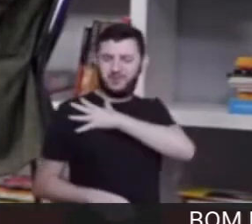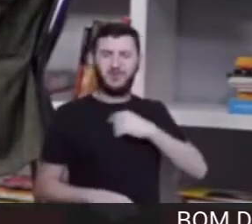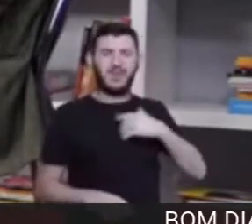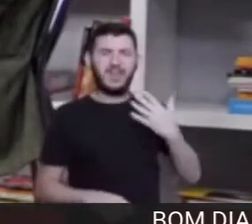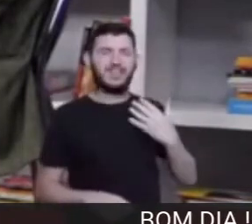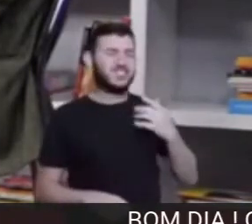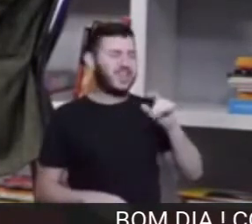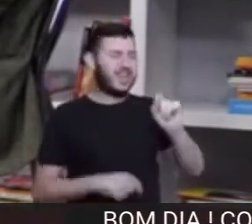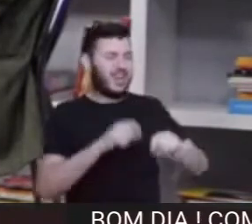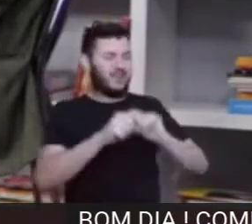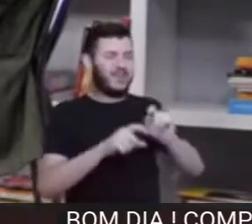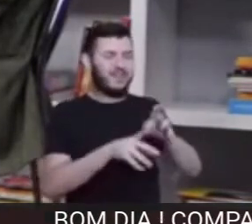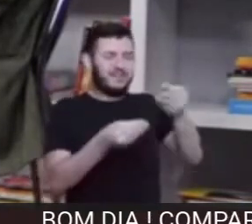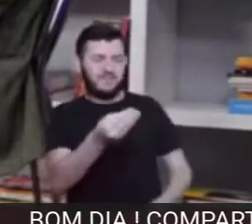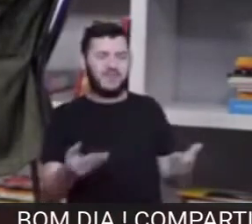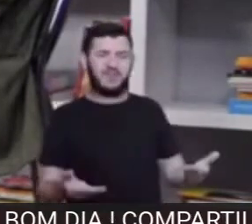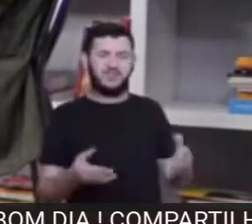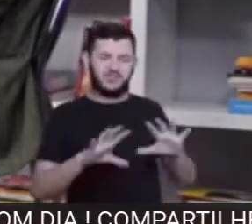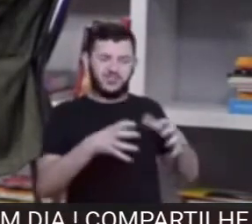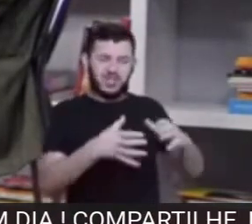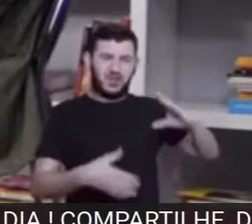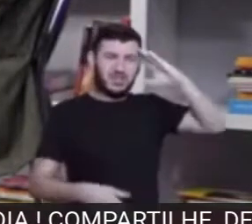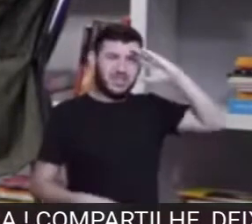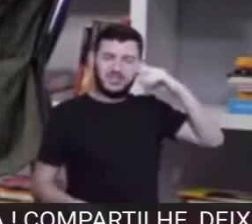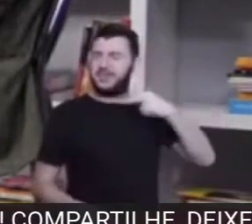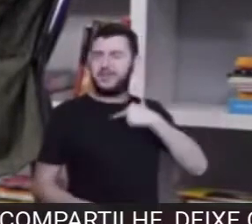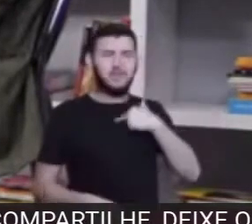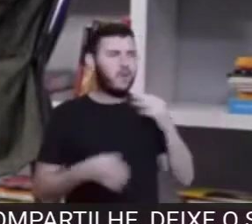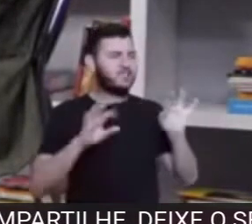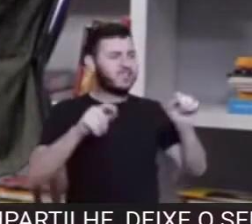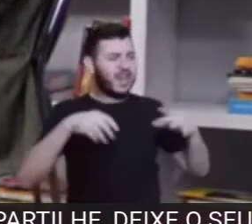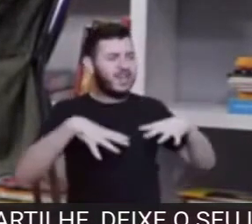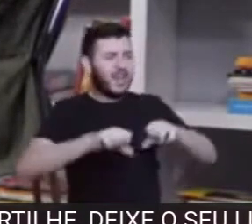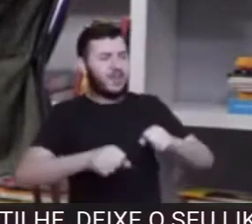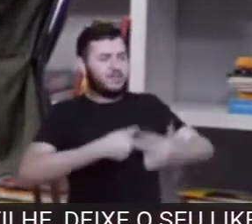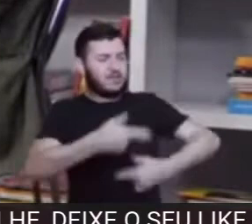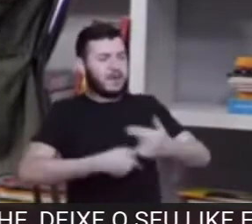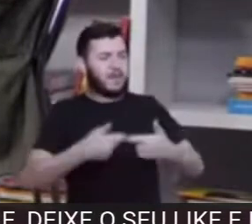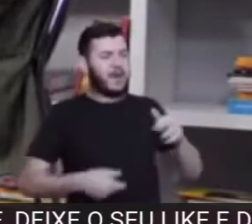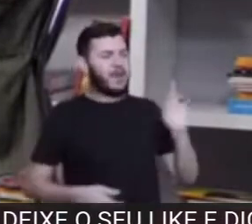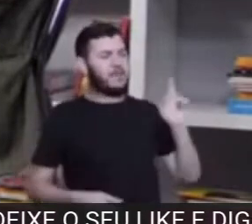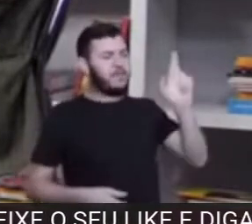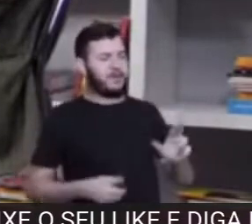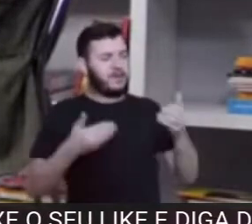poderia ter aceitado ser ministro da saúde se ele não entende de saúde.